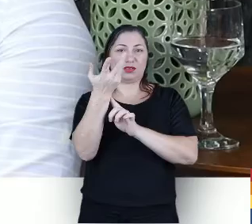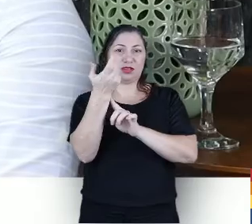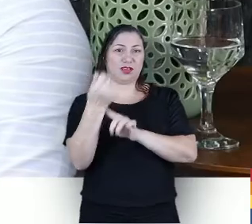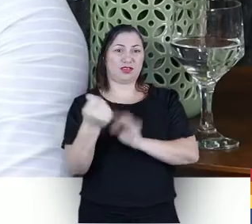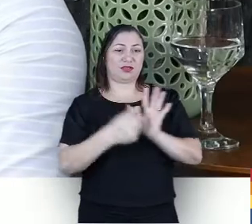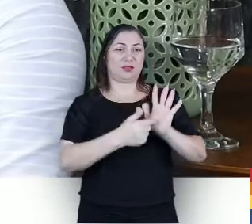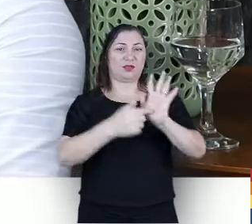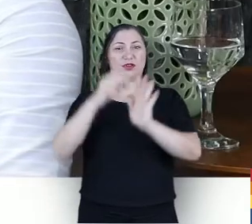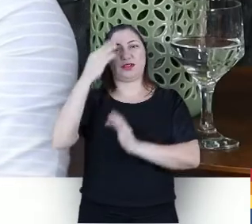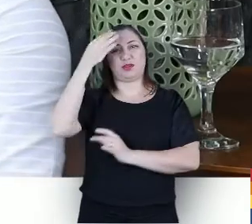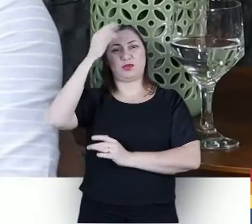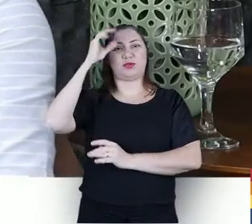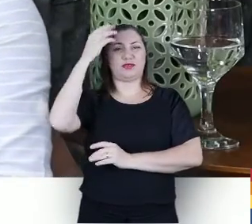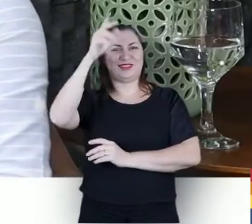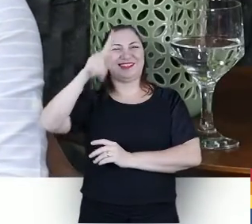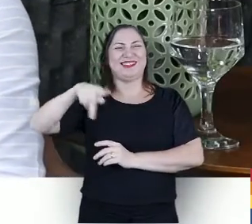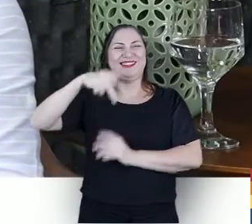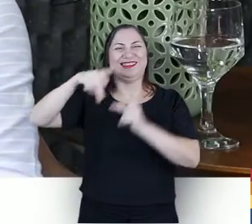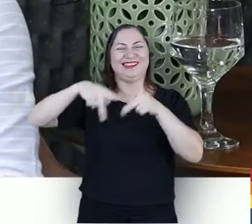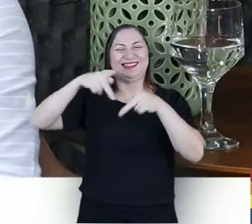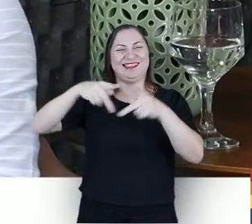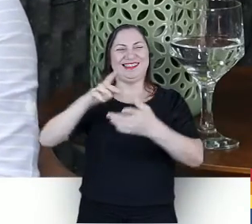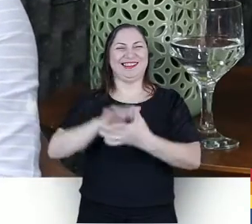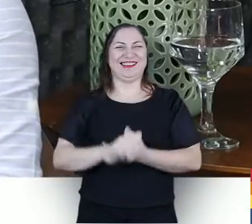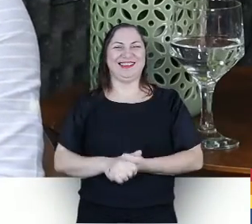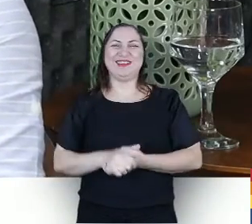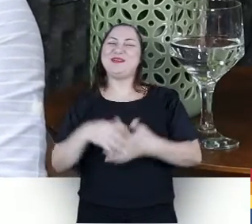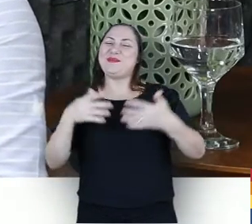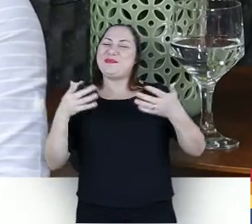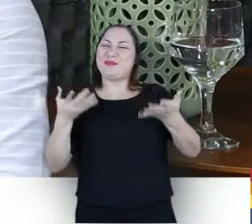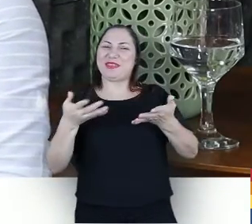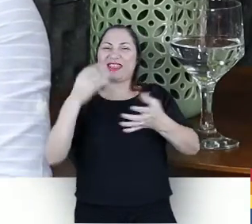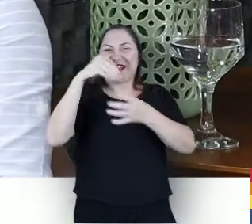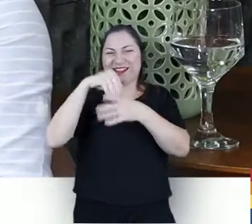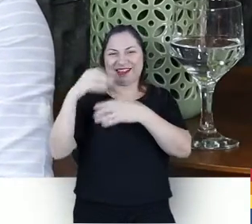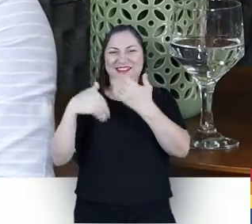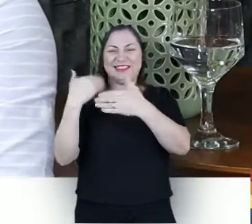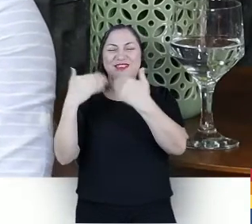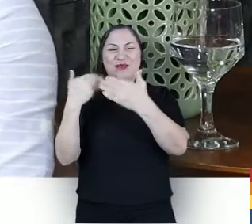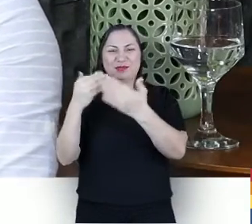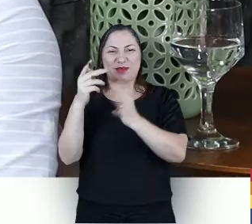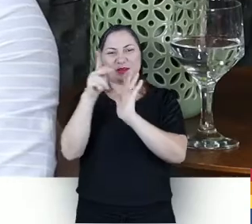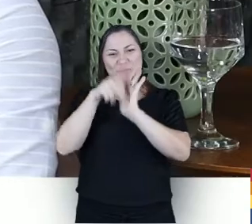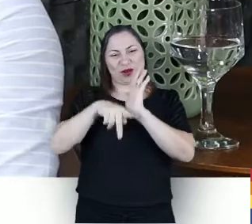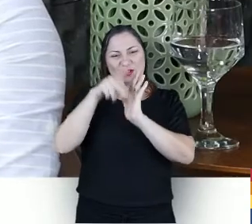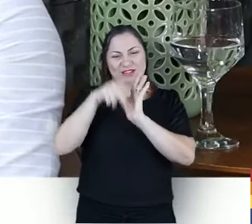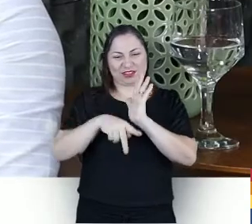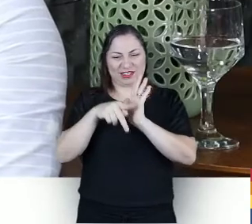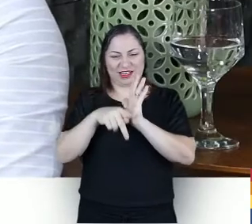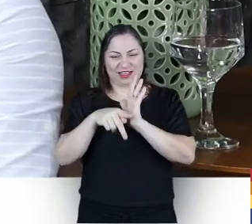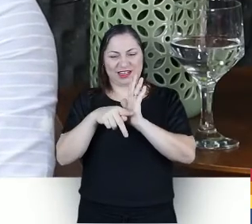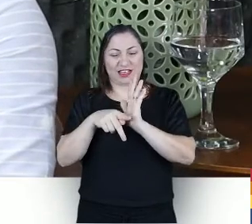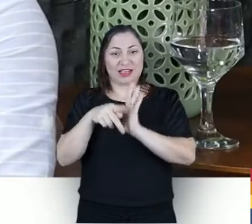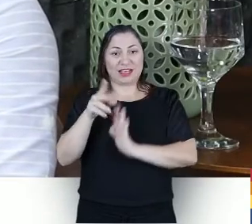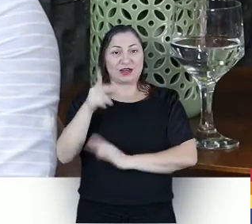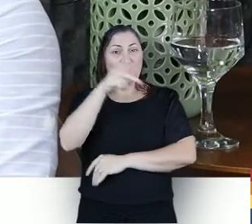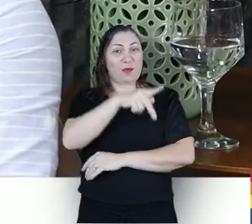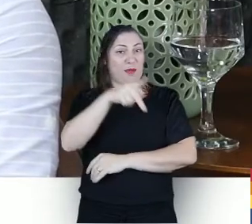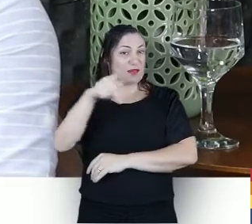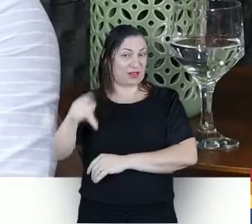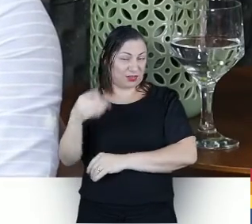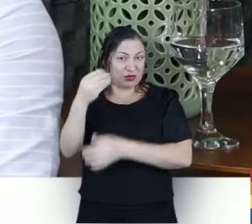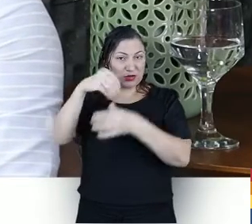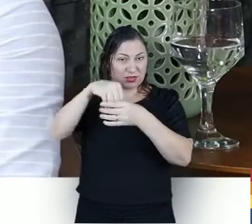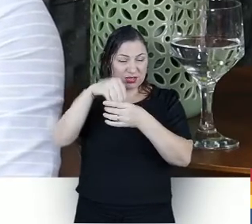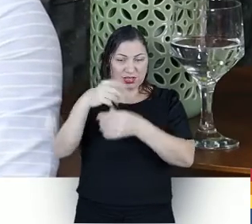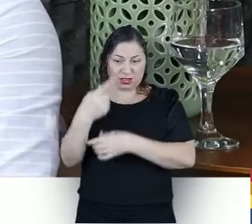de literatura pode trabalhar as lendas maranhenses e os artistas que retratam a cultura popular.